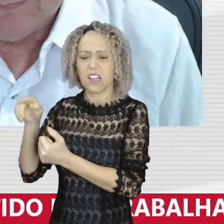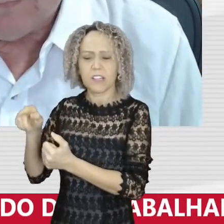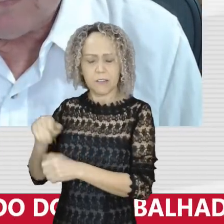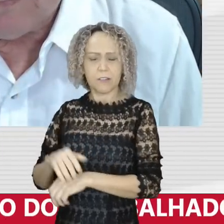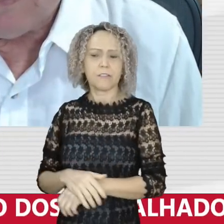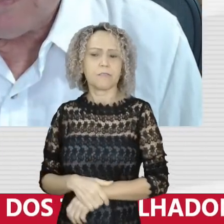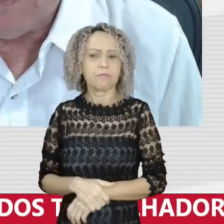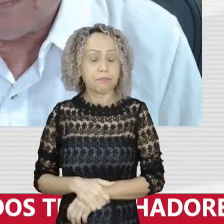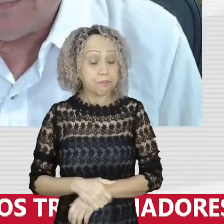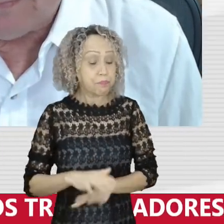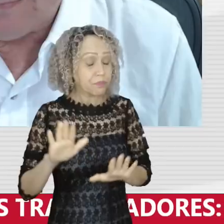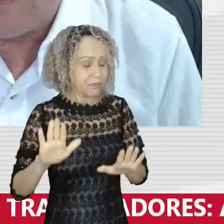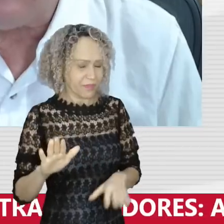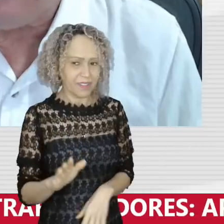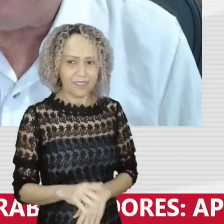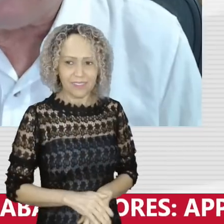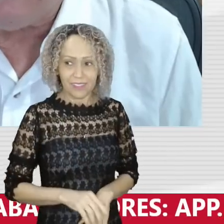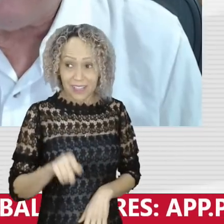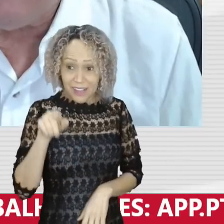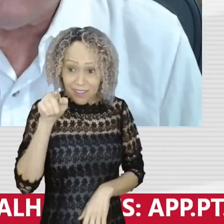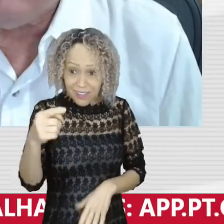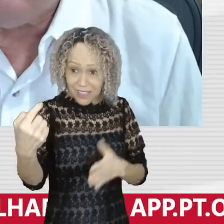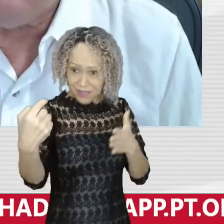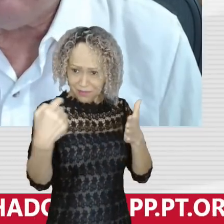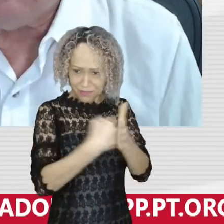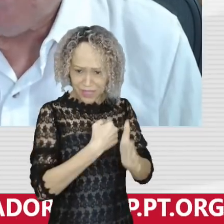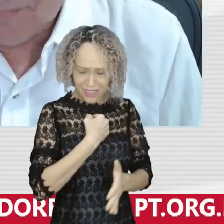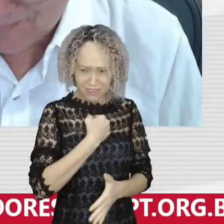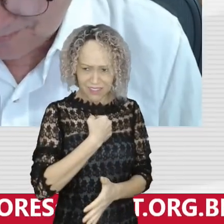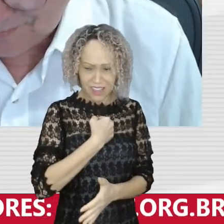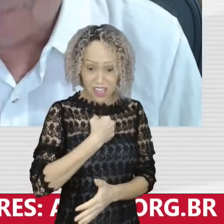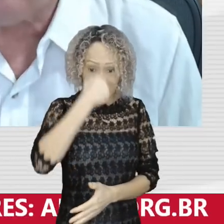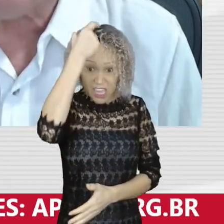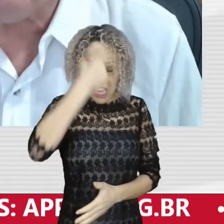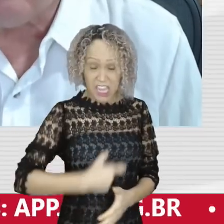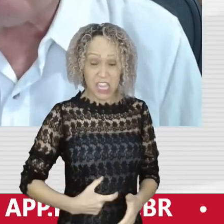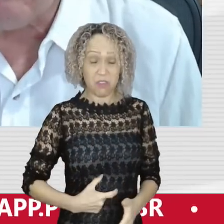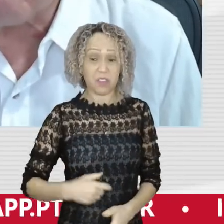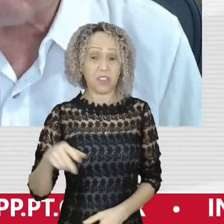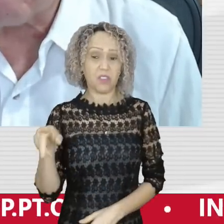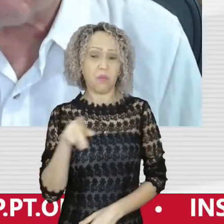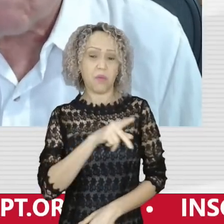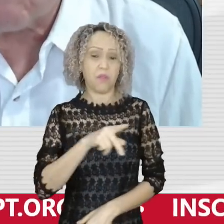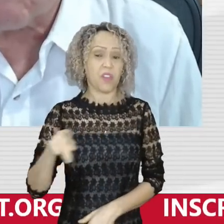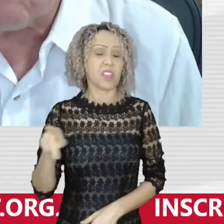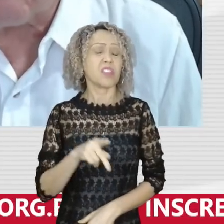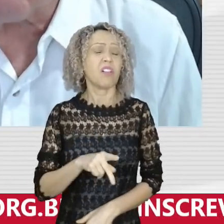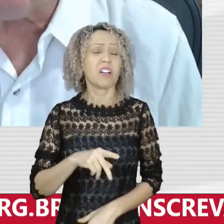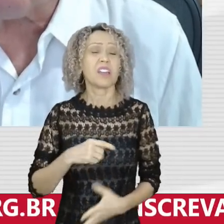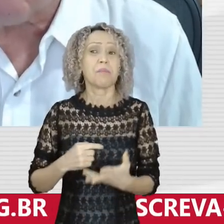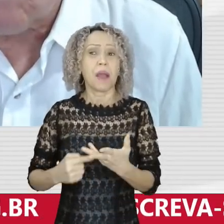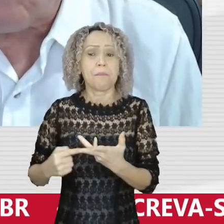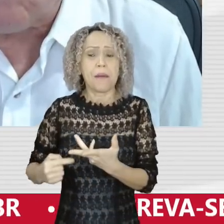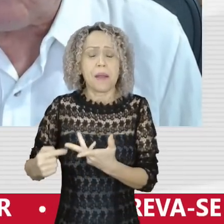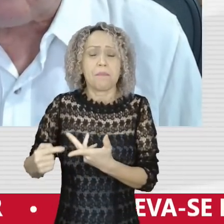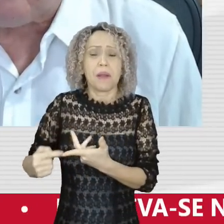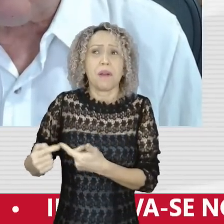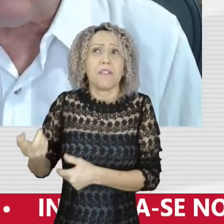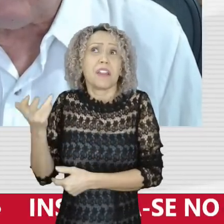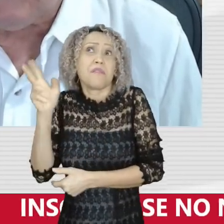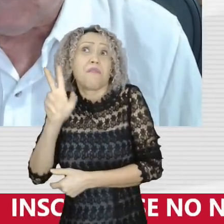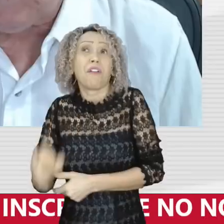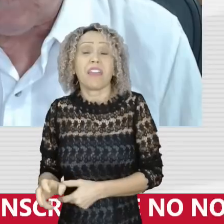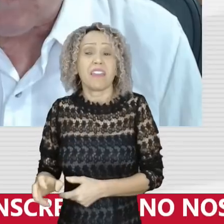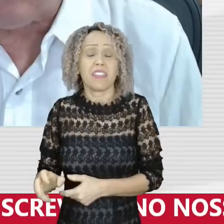uma professora que não por uma única vez já apanhou da polícia porque estava fazendo uma manifestação defendendo